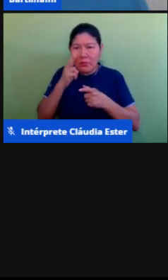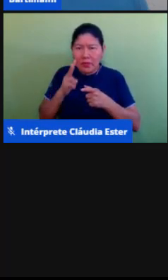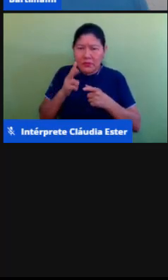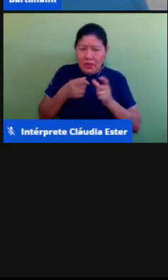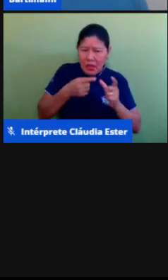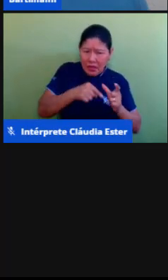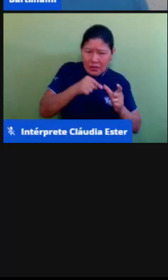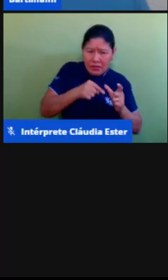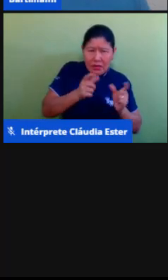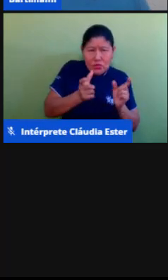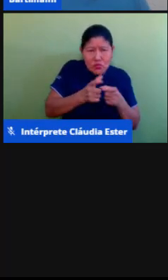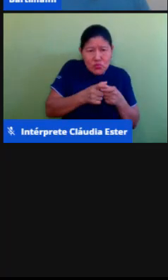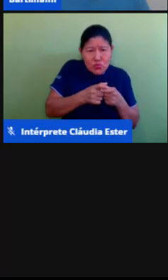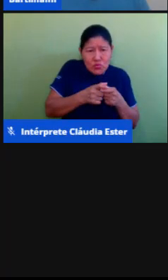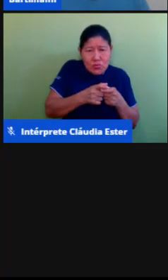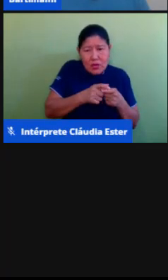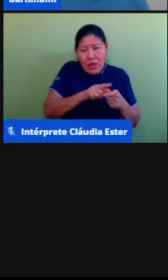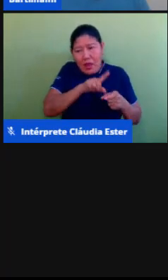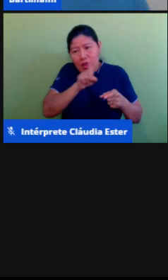você começa a ter